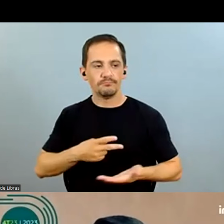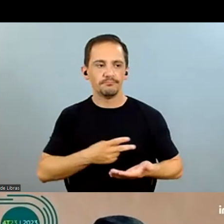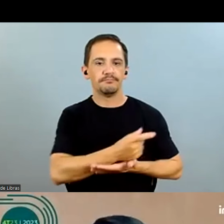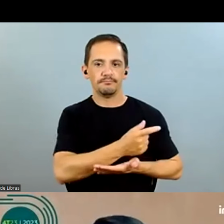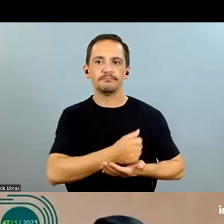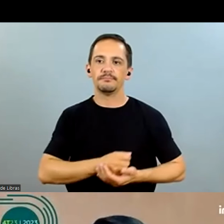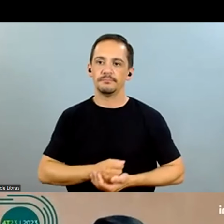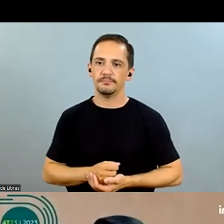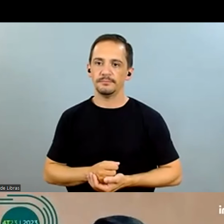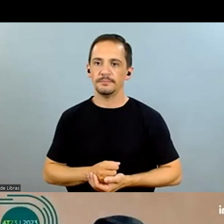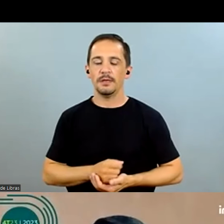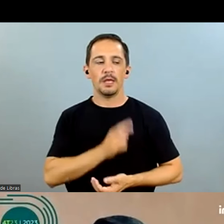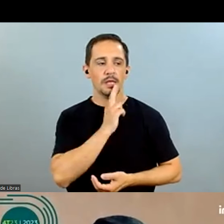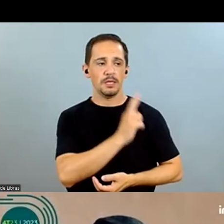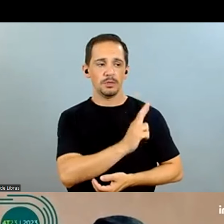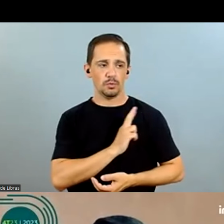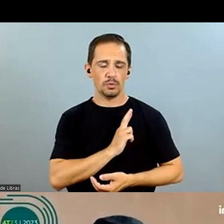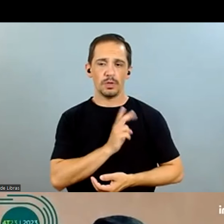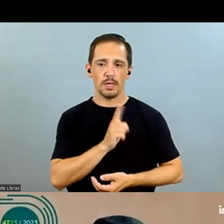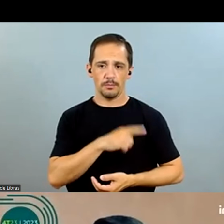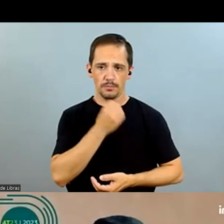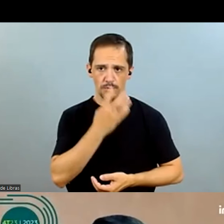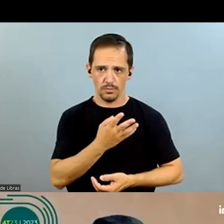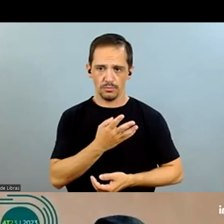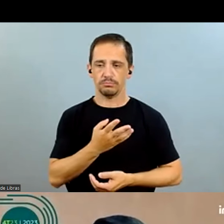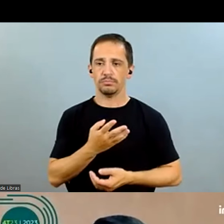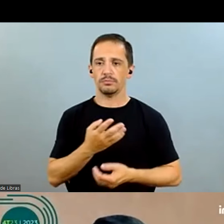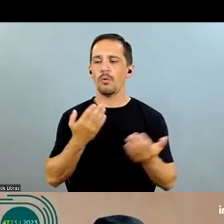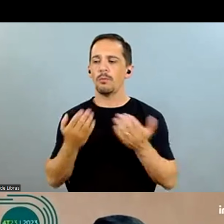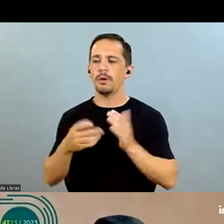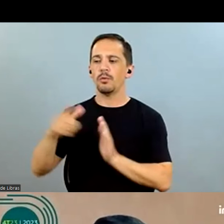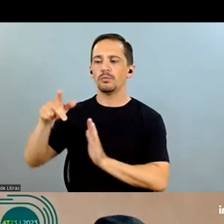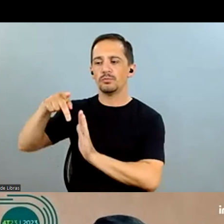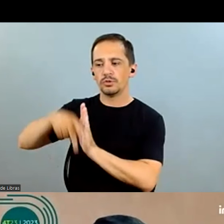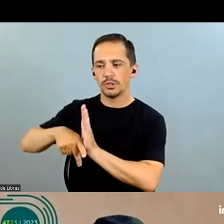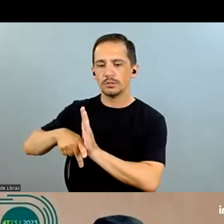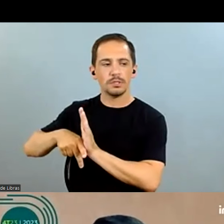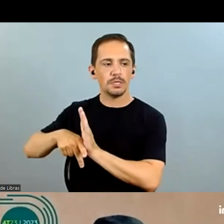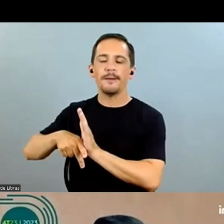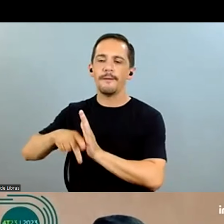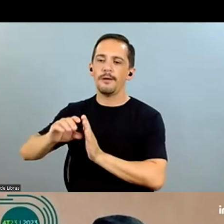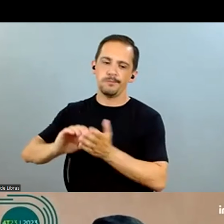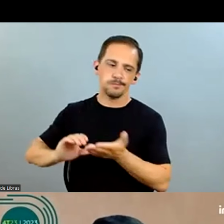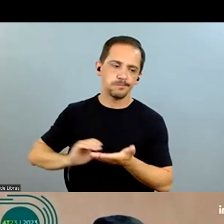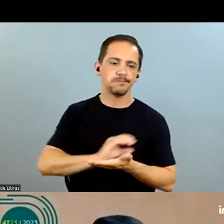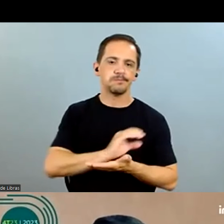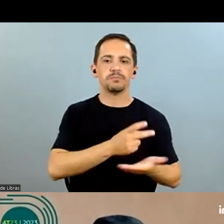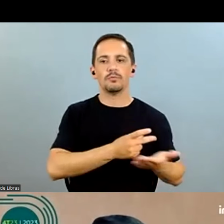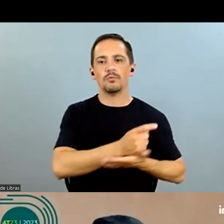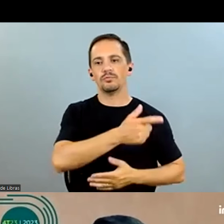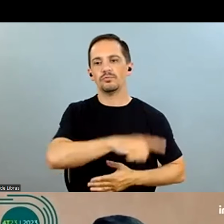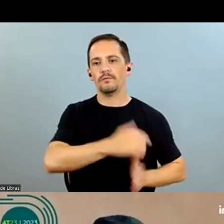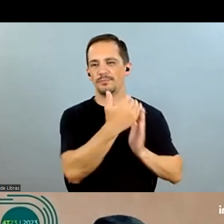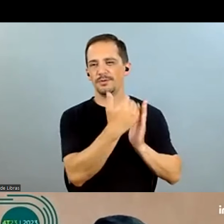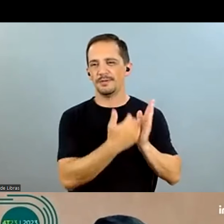é maior do que retorno de projetos que nós temos dentro de casa para executar a gente vai lá e e executa o programa de recompra eh muitas vezes